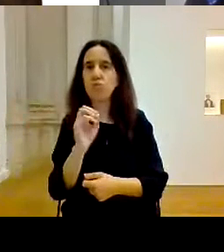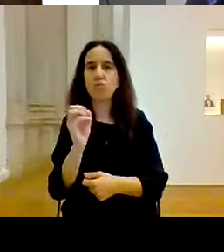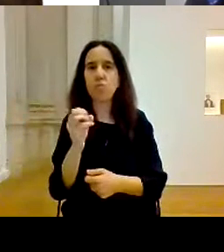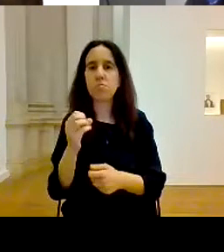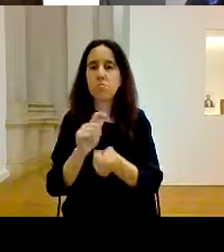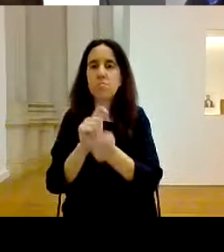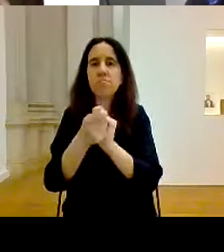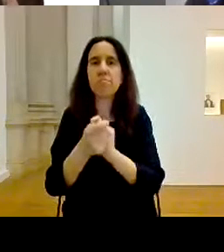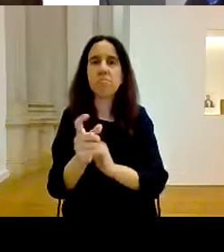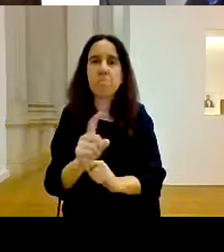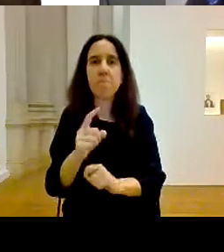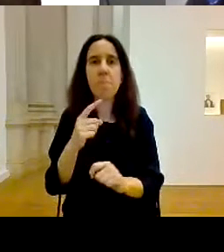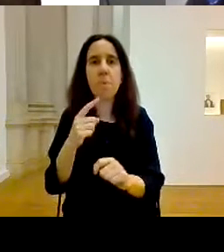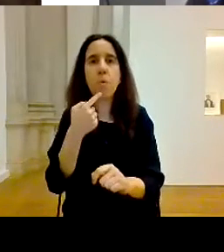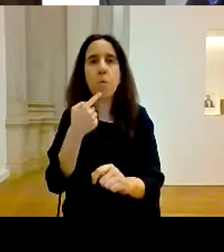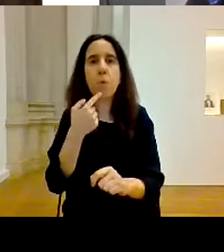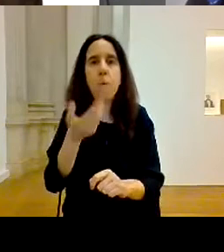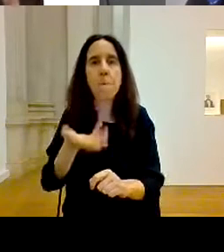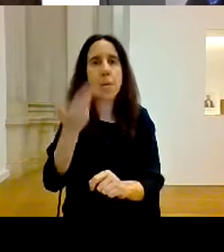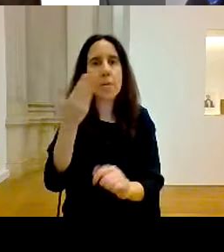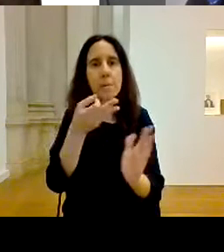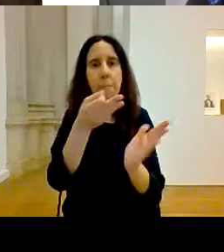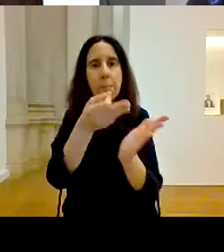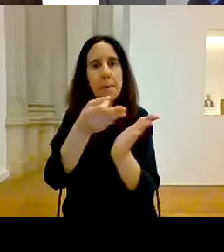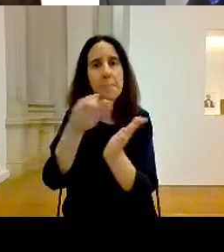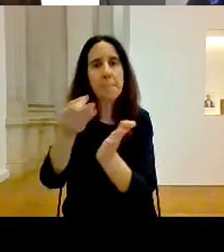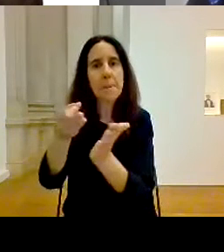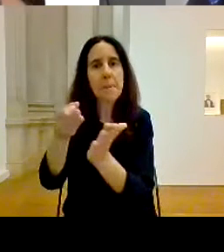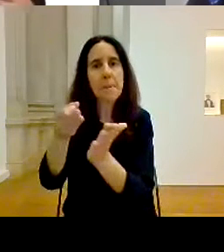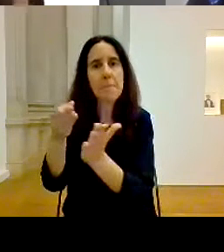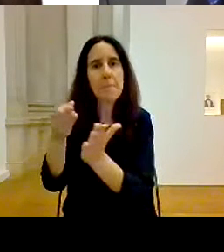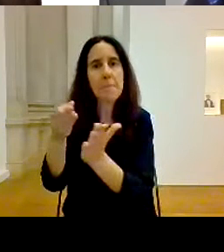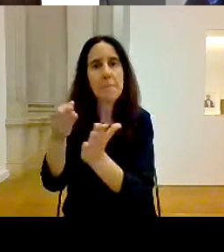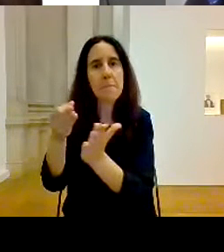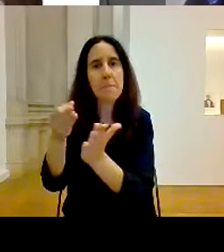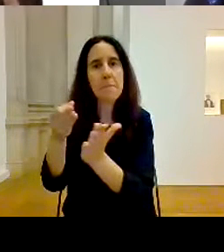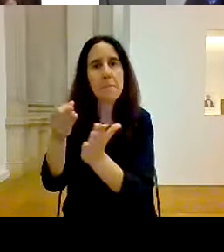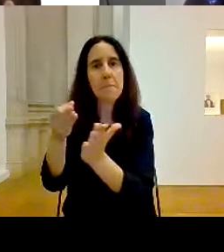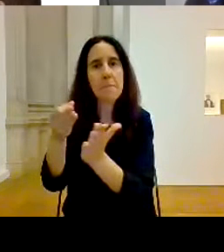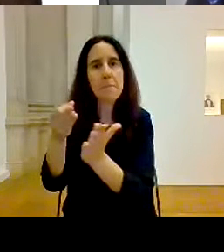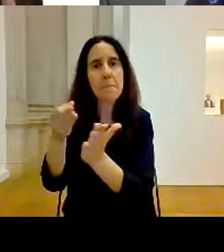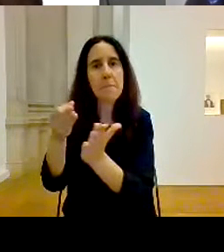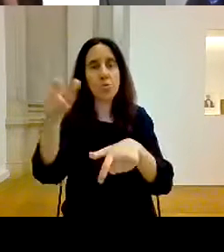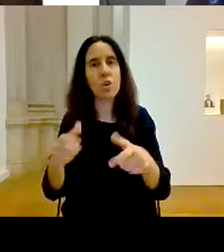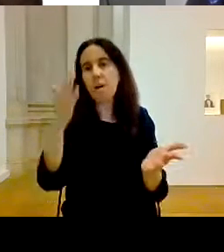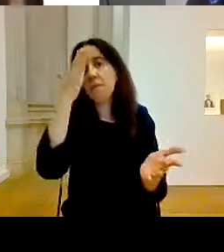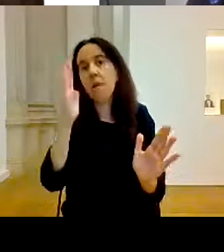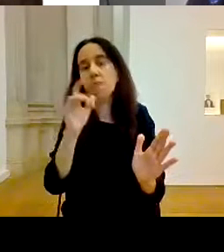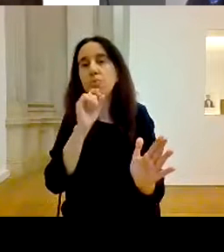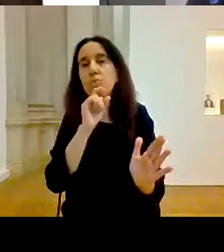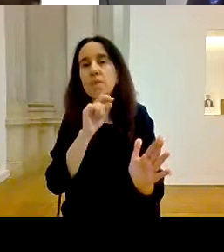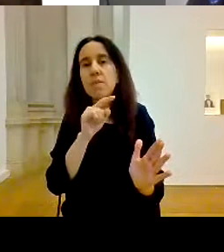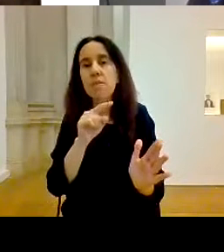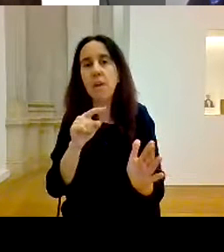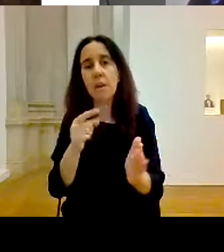se calhar houve uma maior intensidade do uso, mas a tecnologia estava lá, as pessoas já a usavam, porventura não a usavam para este